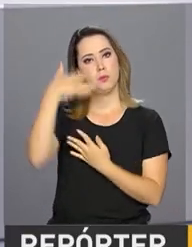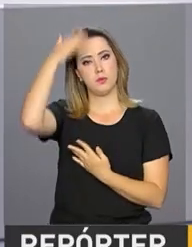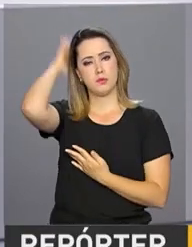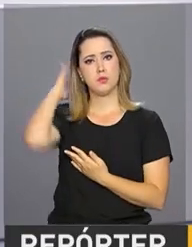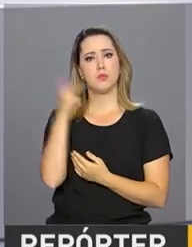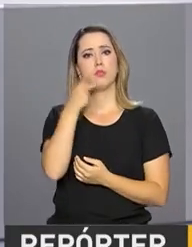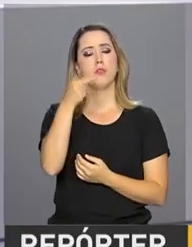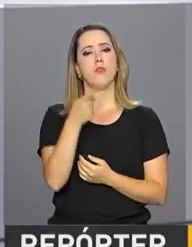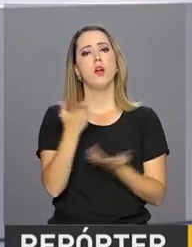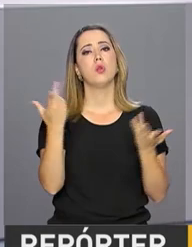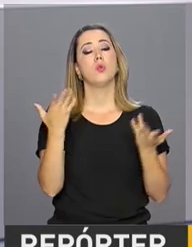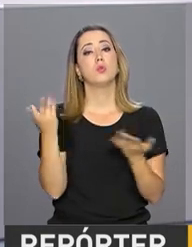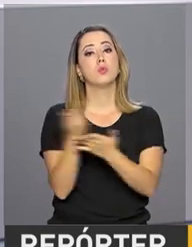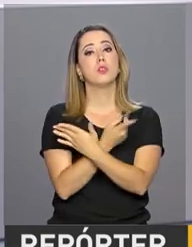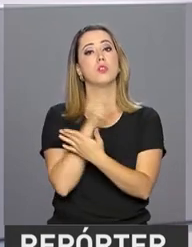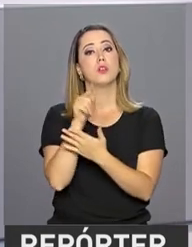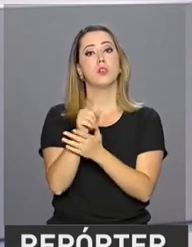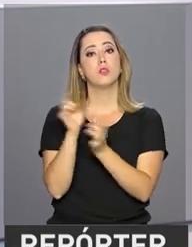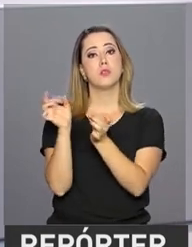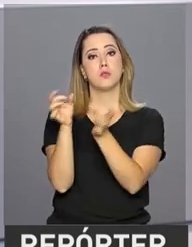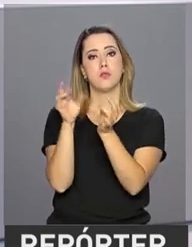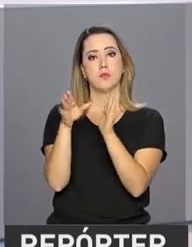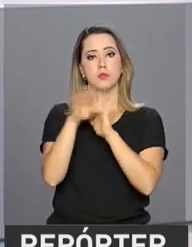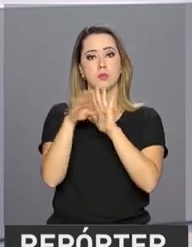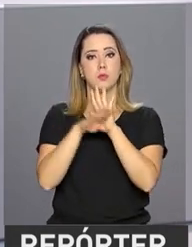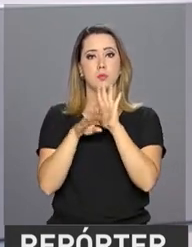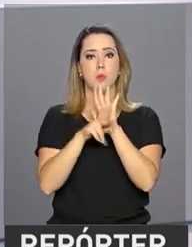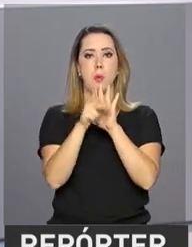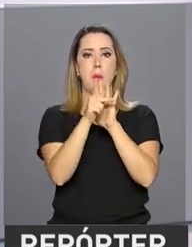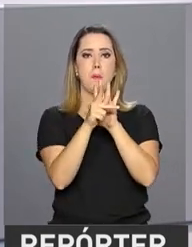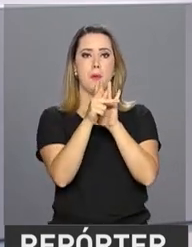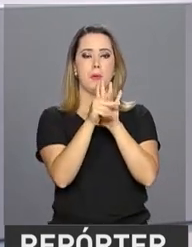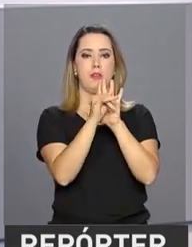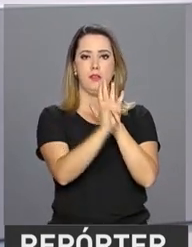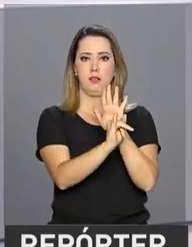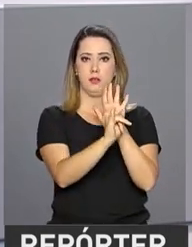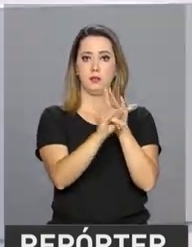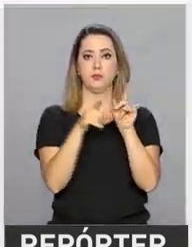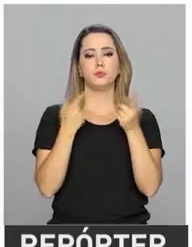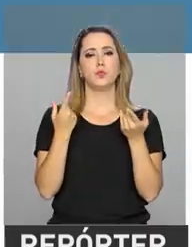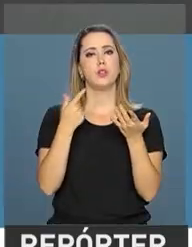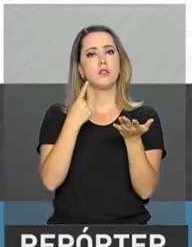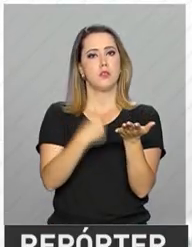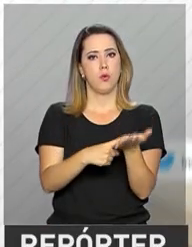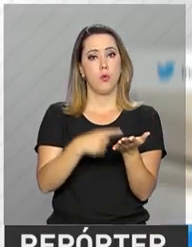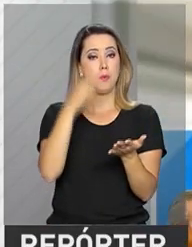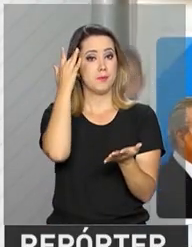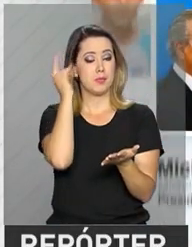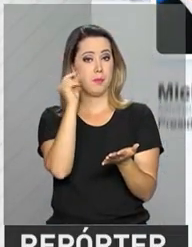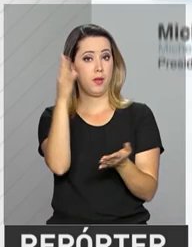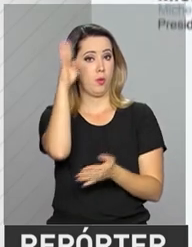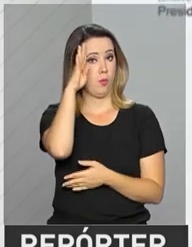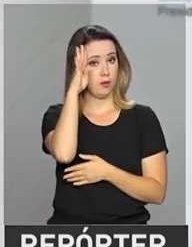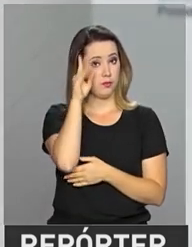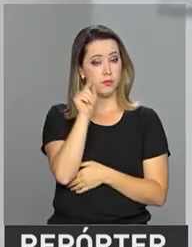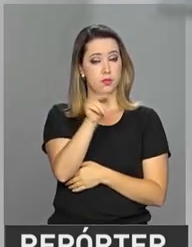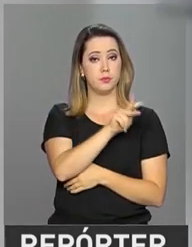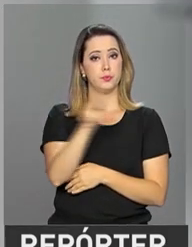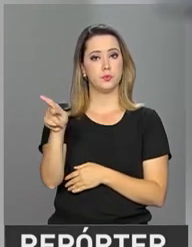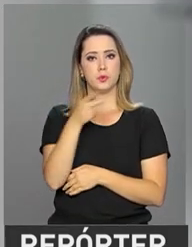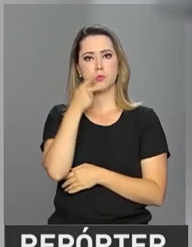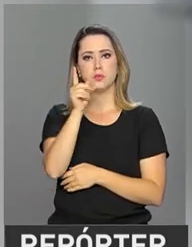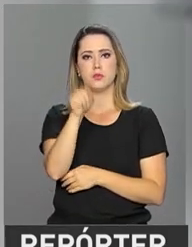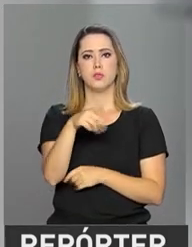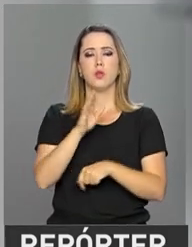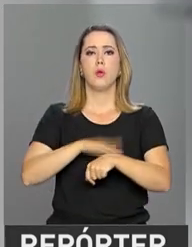michel temer comentou a realização de leilões do programa de parceria de investimentos que estão marcados para amanhã quarta-feira o presidente